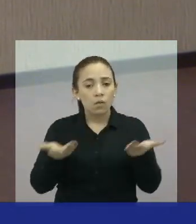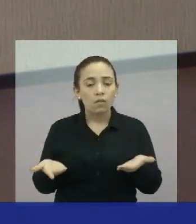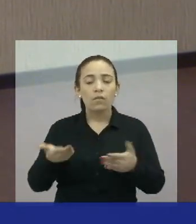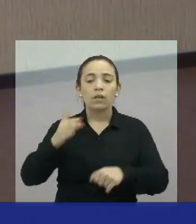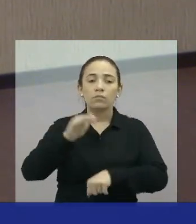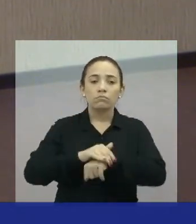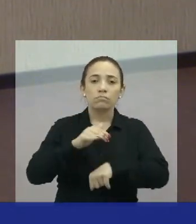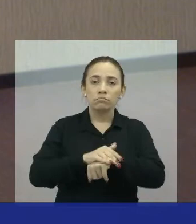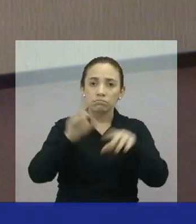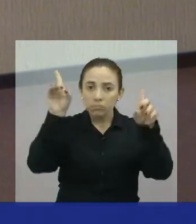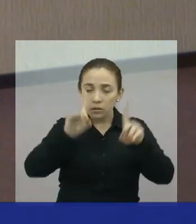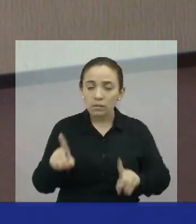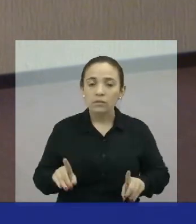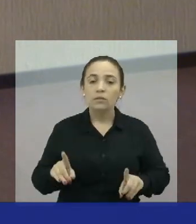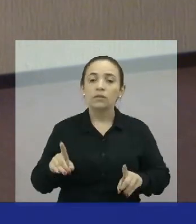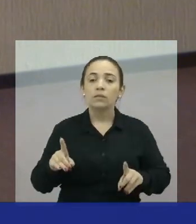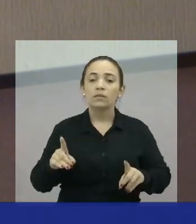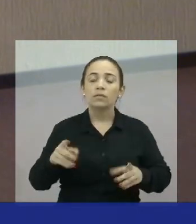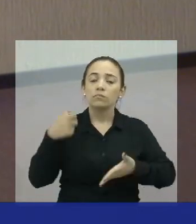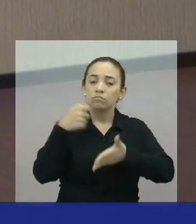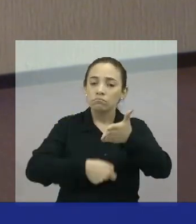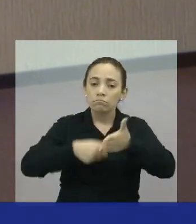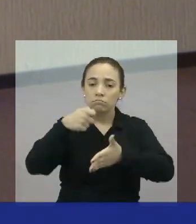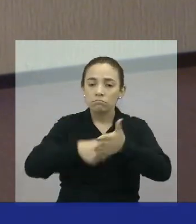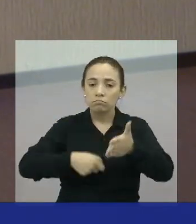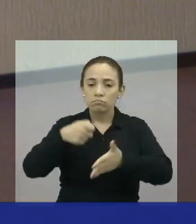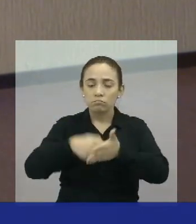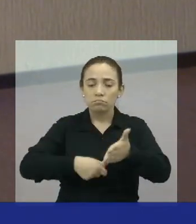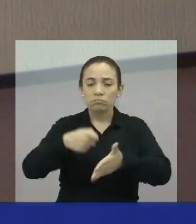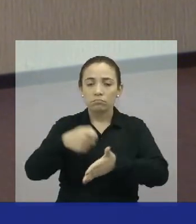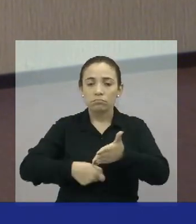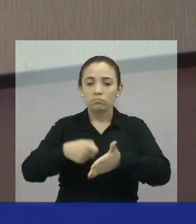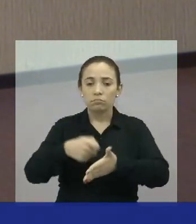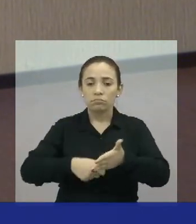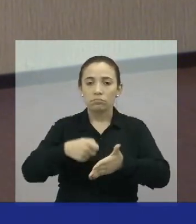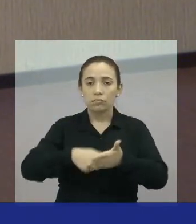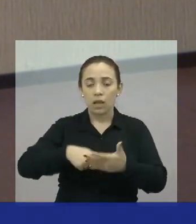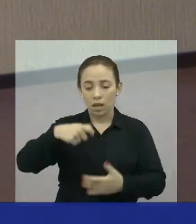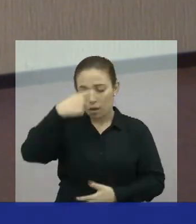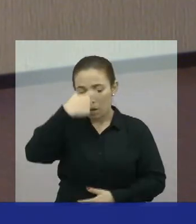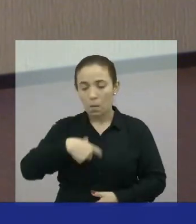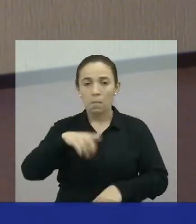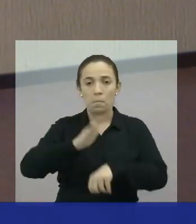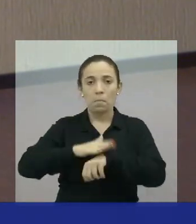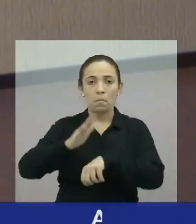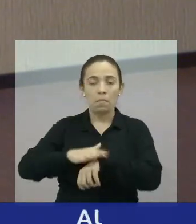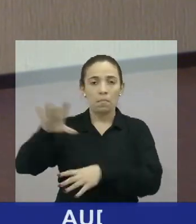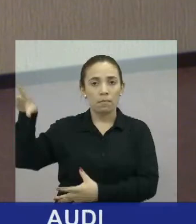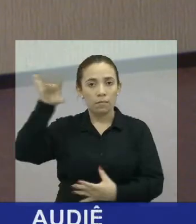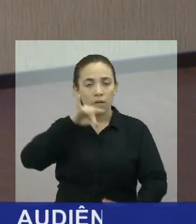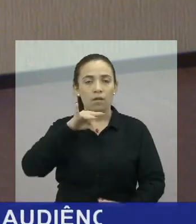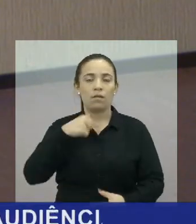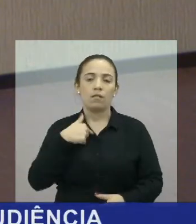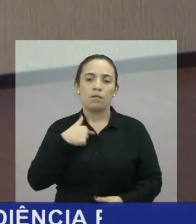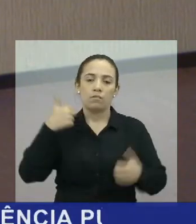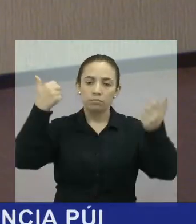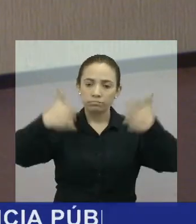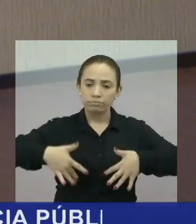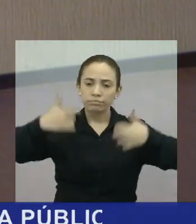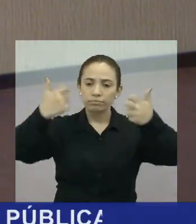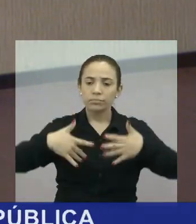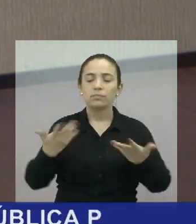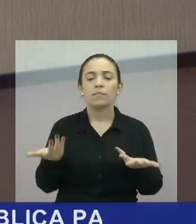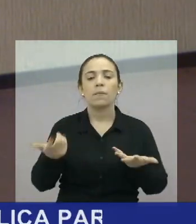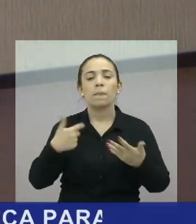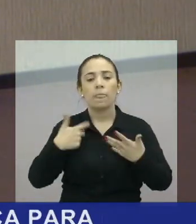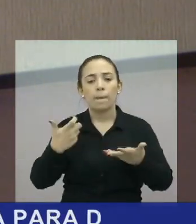E se falaram, com certeza as pessoas com isso não é como aquele que a gente anseia, sabe, vereador Ézio? Já finalizando,